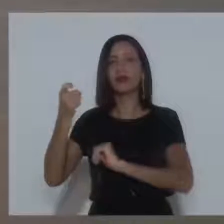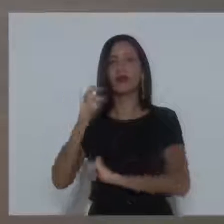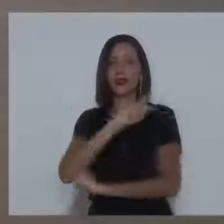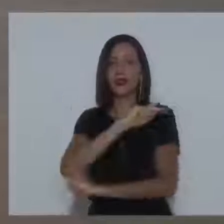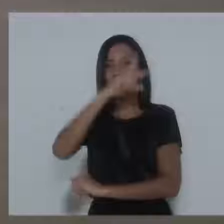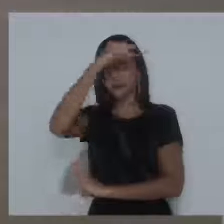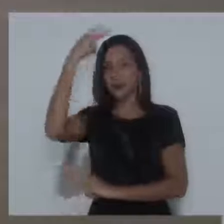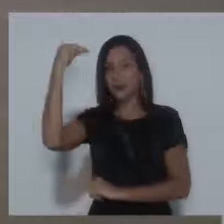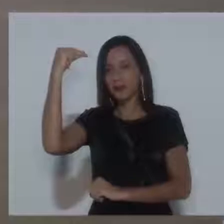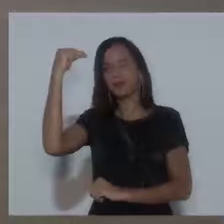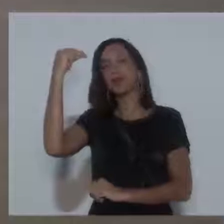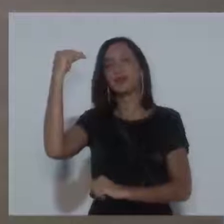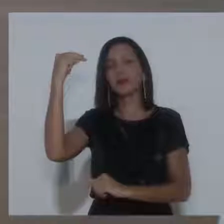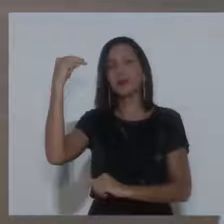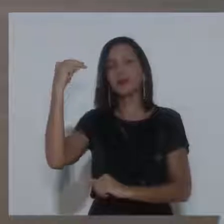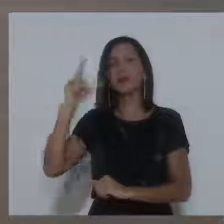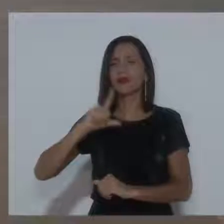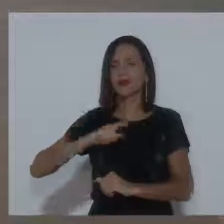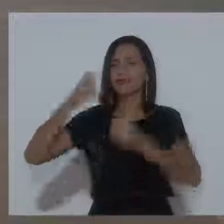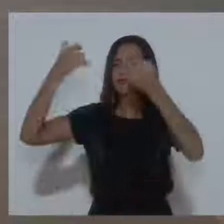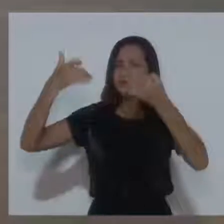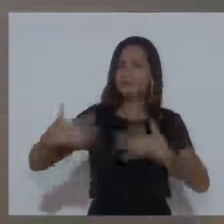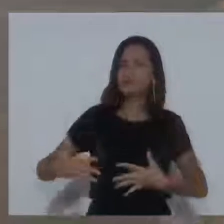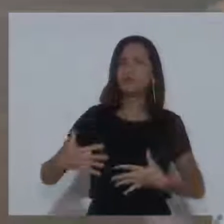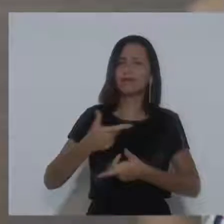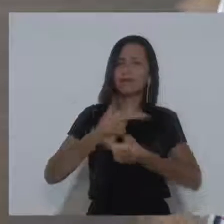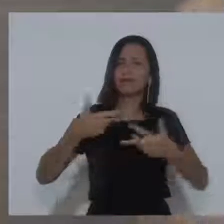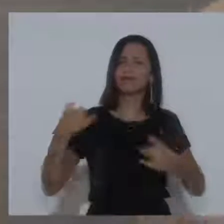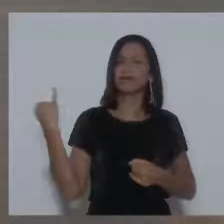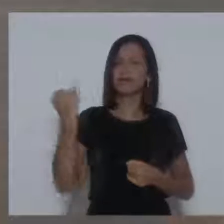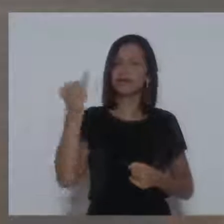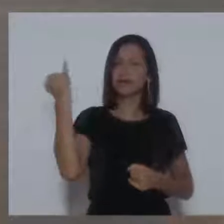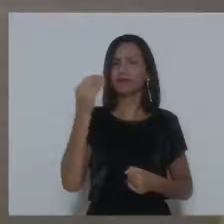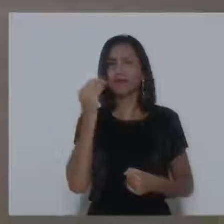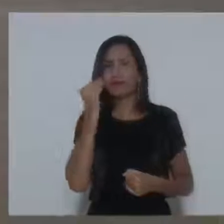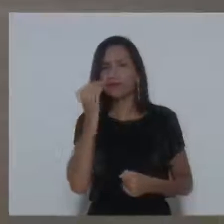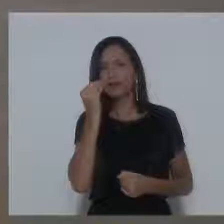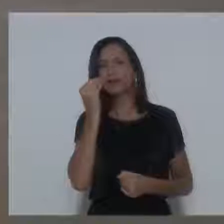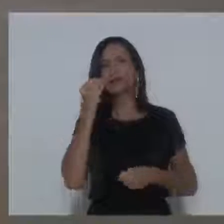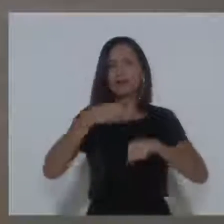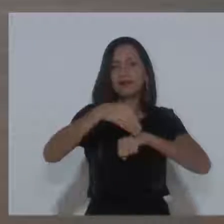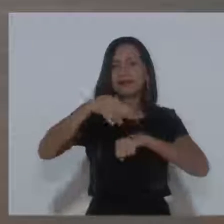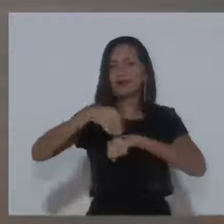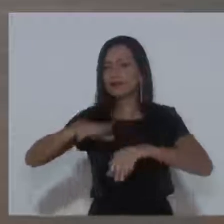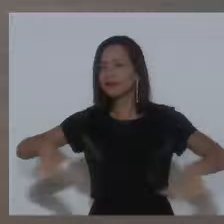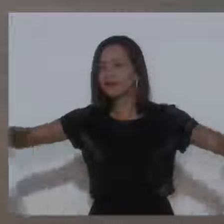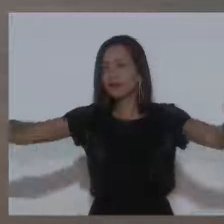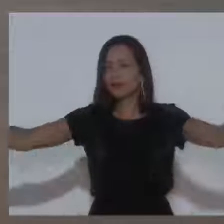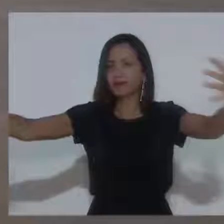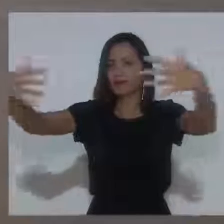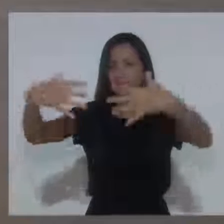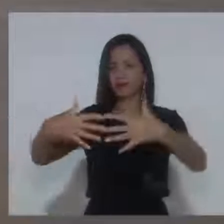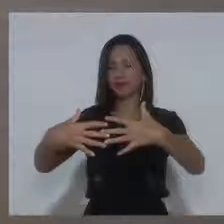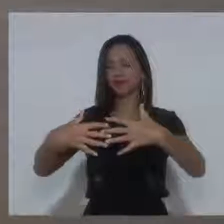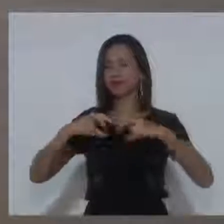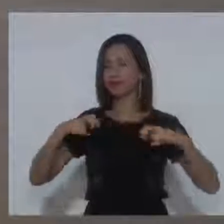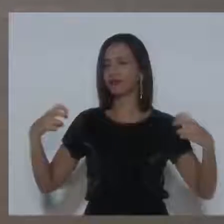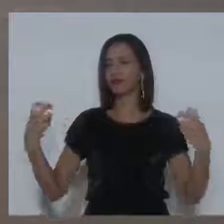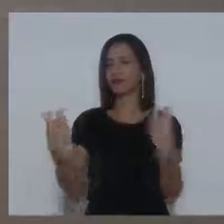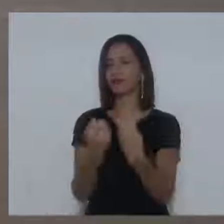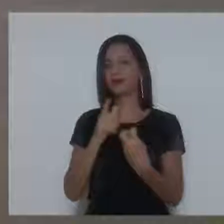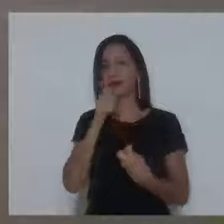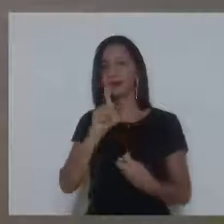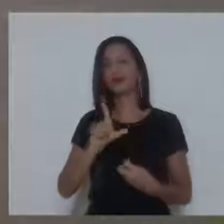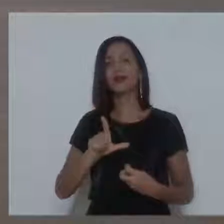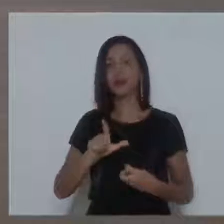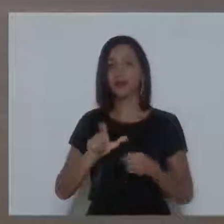coisas importantes, de talvez tentar fazer um estudo para fazer uma represa